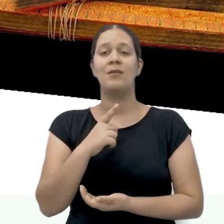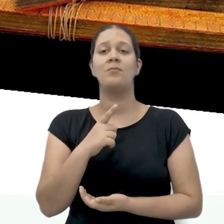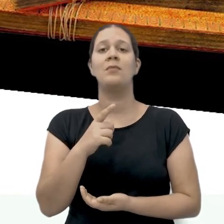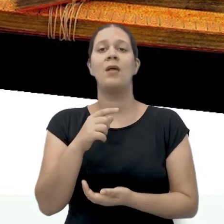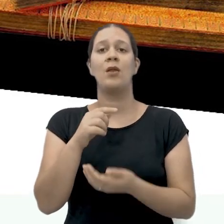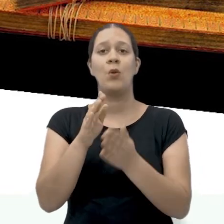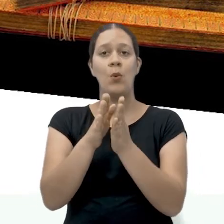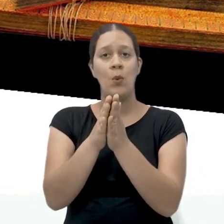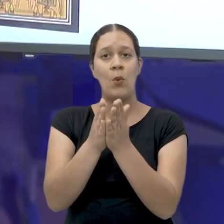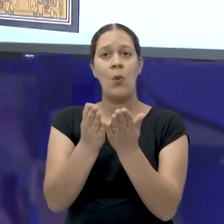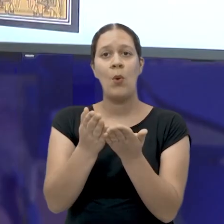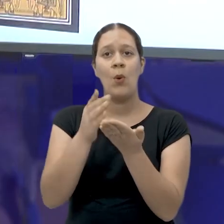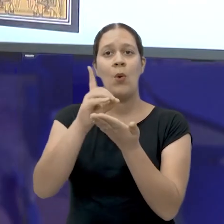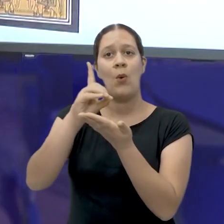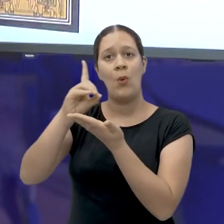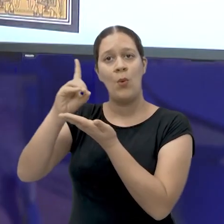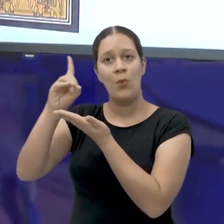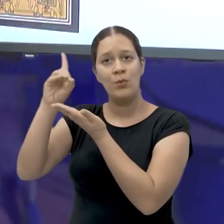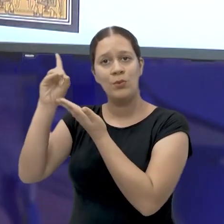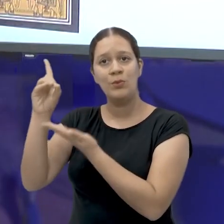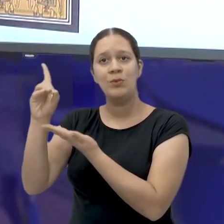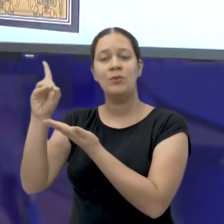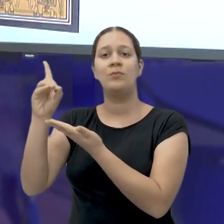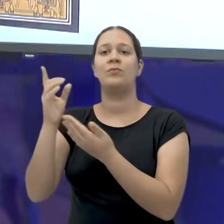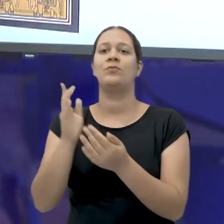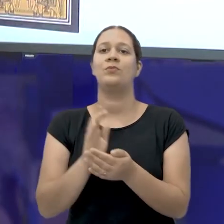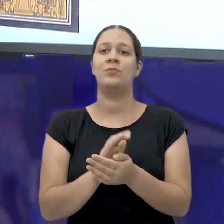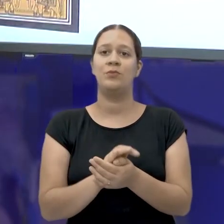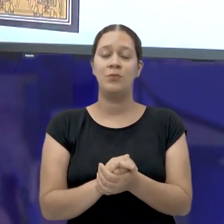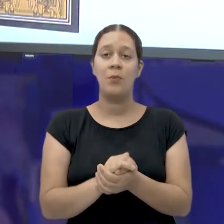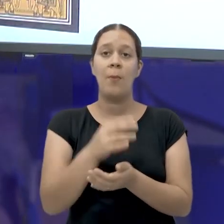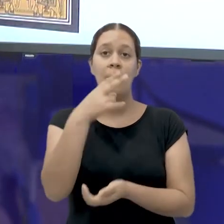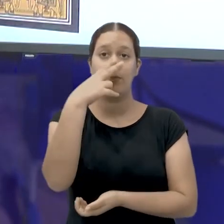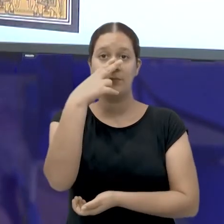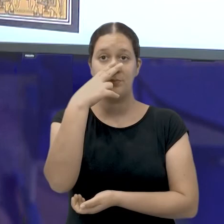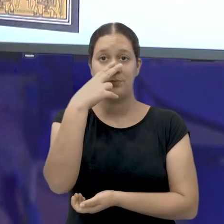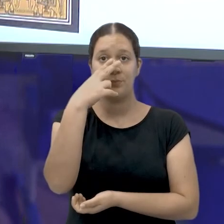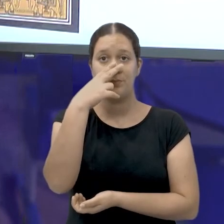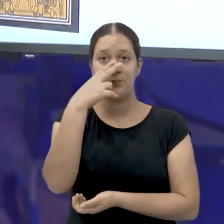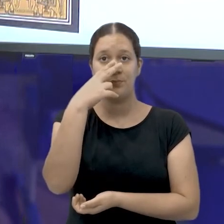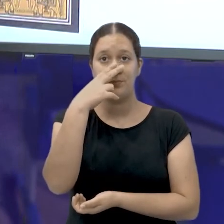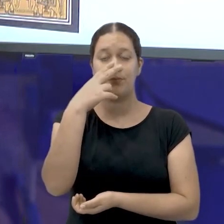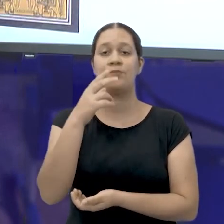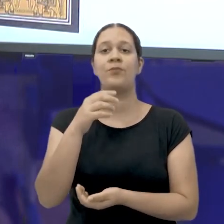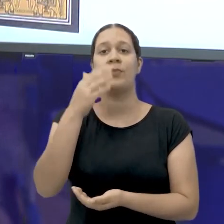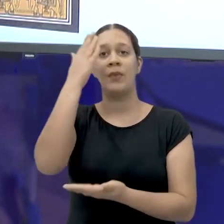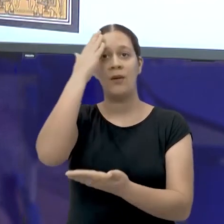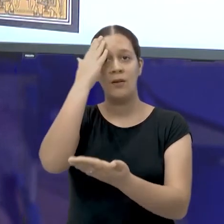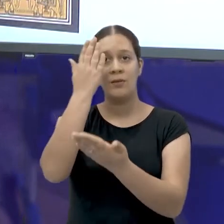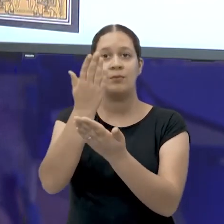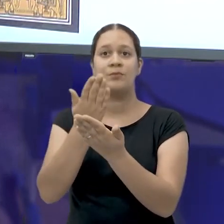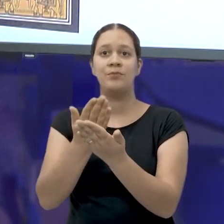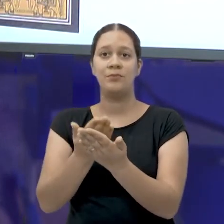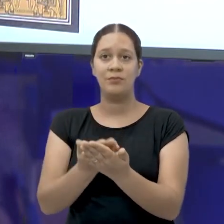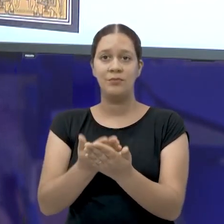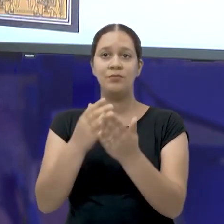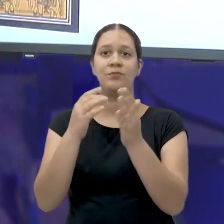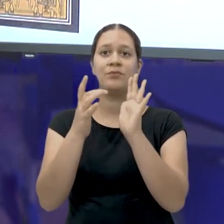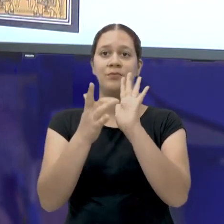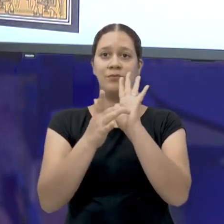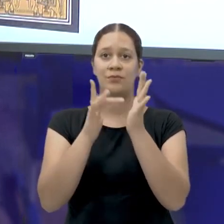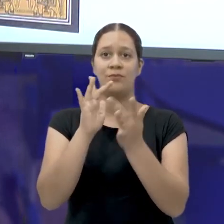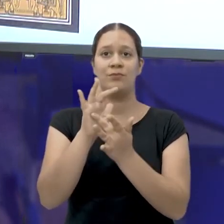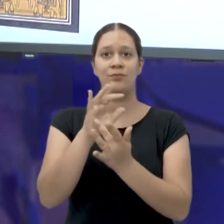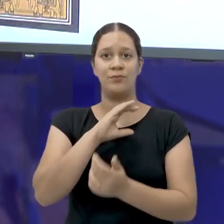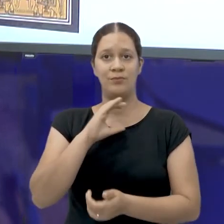se chama Bíblia, inclusive, que é o livro sagrado para os cristãos, para aqueles que acreditam no Cristo. Seguindo aqui